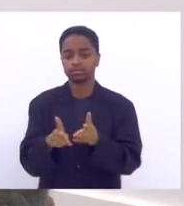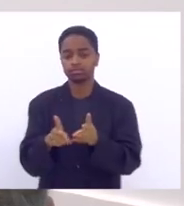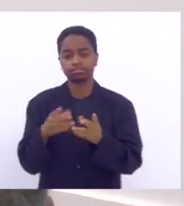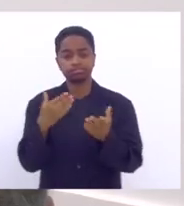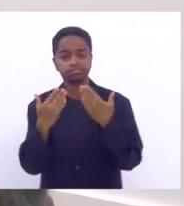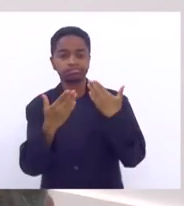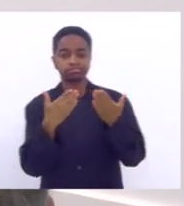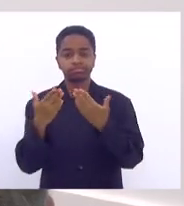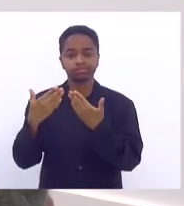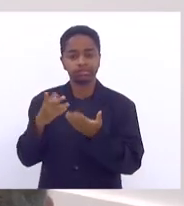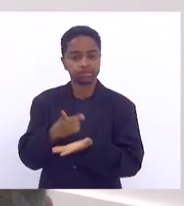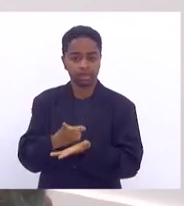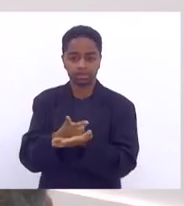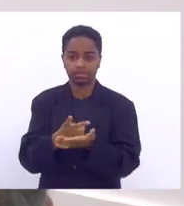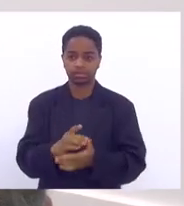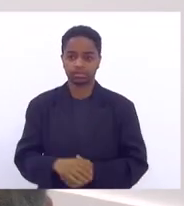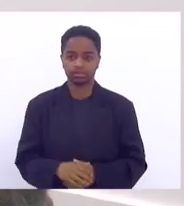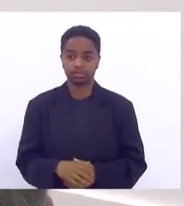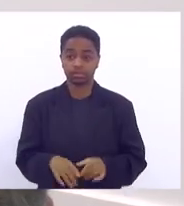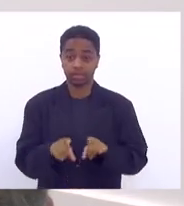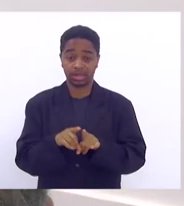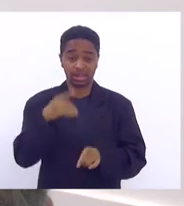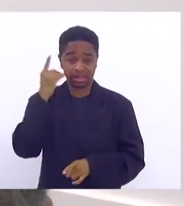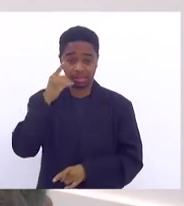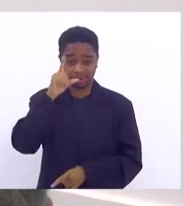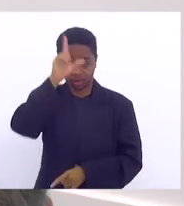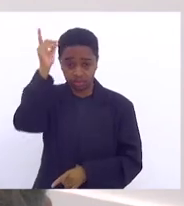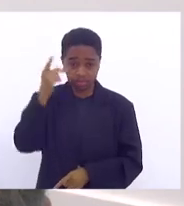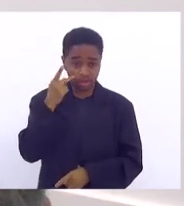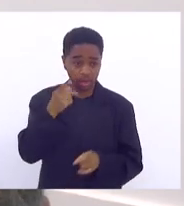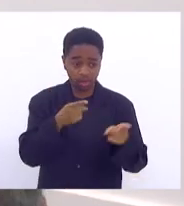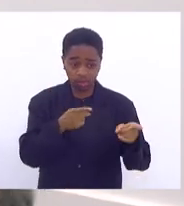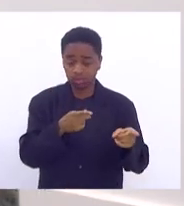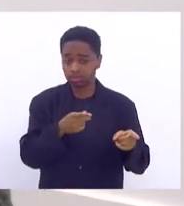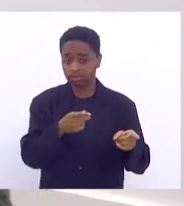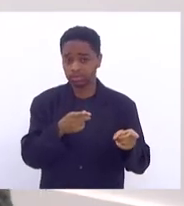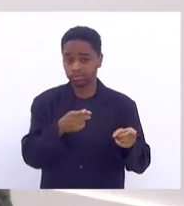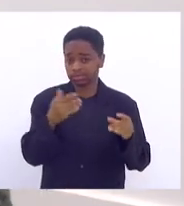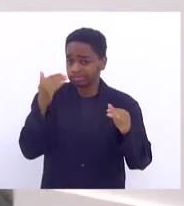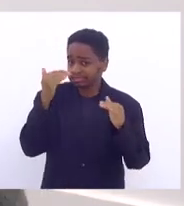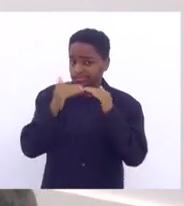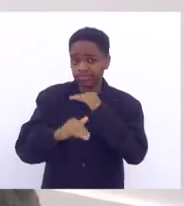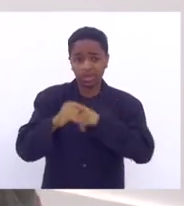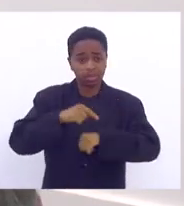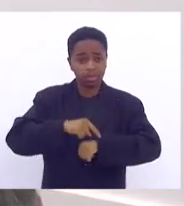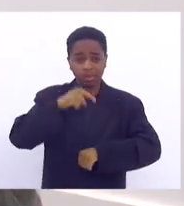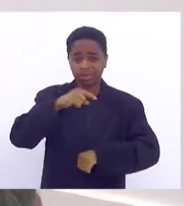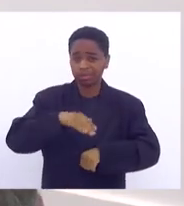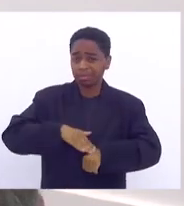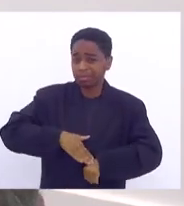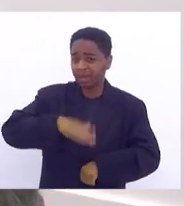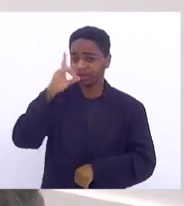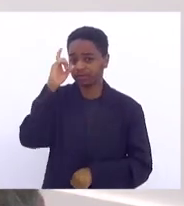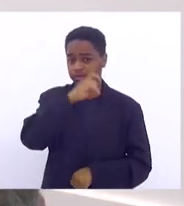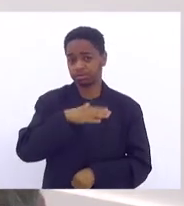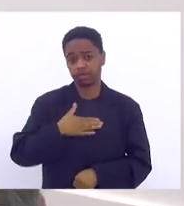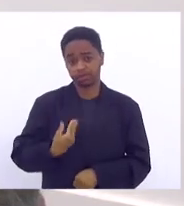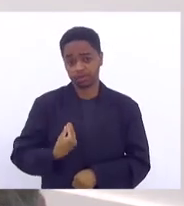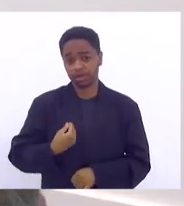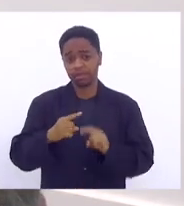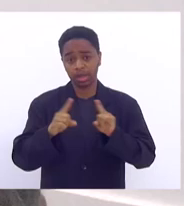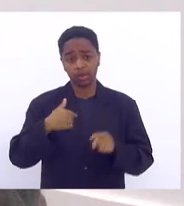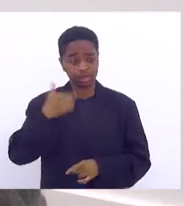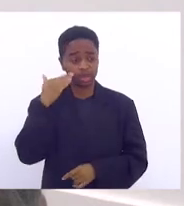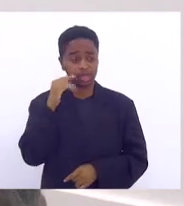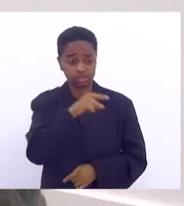diálogo né Deputado Luis Paulo divergiu eh no momento mais difícil da minha vida e eu entendi a posição